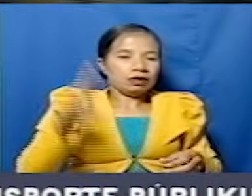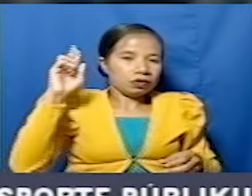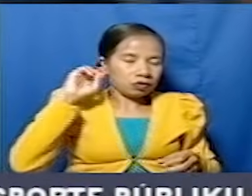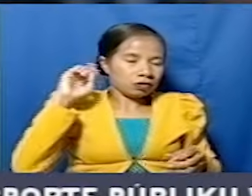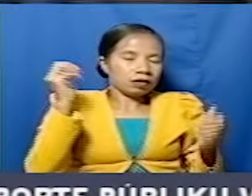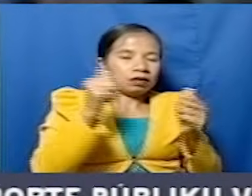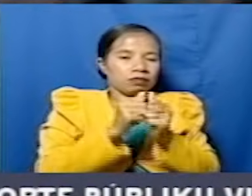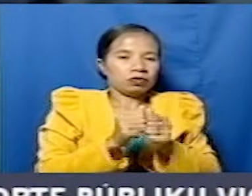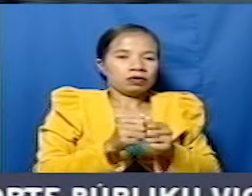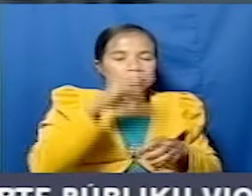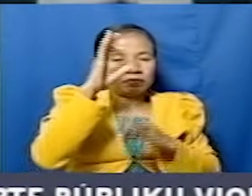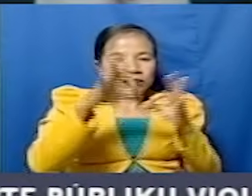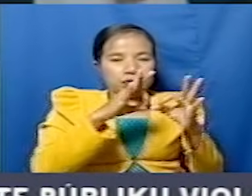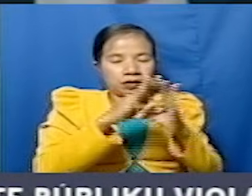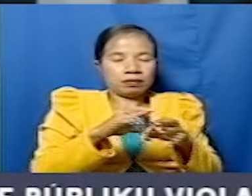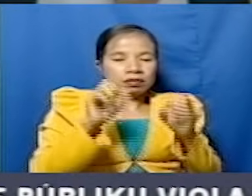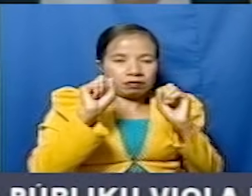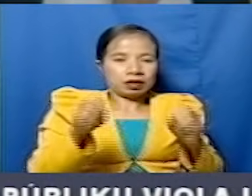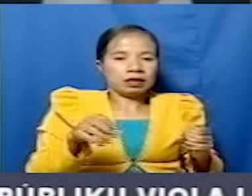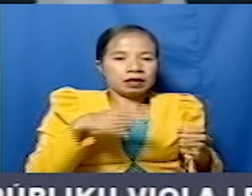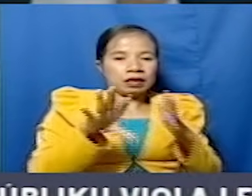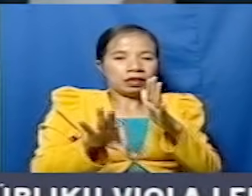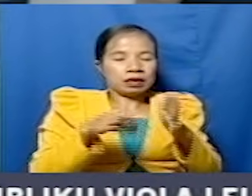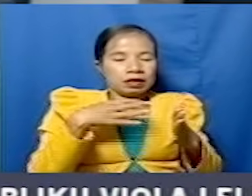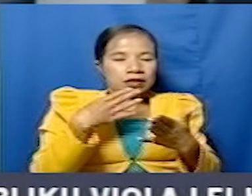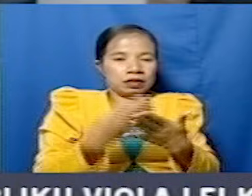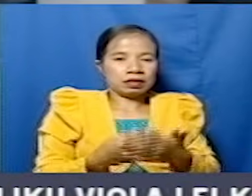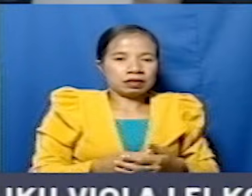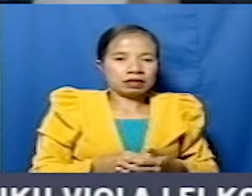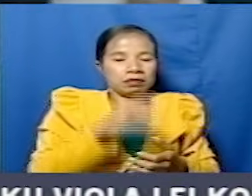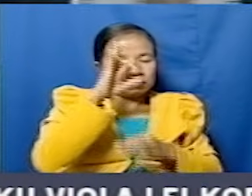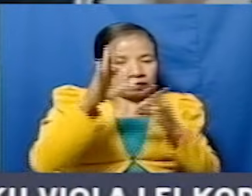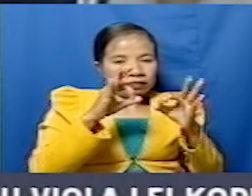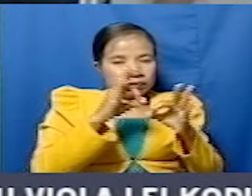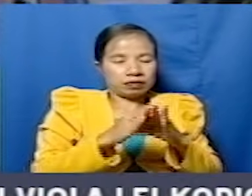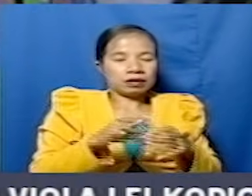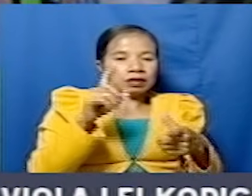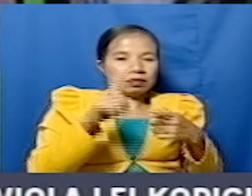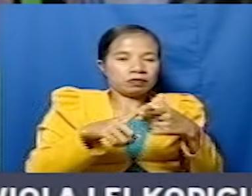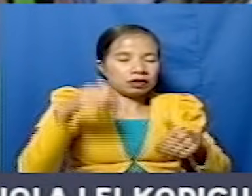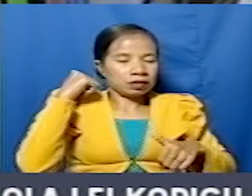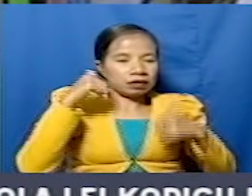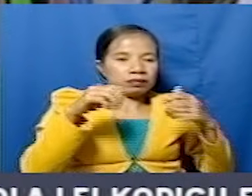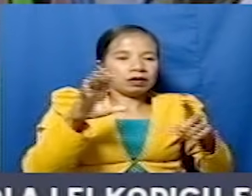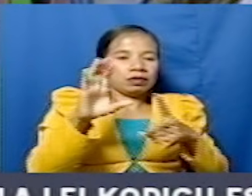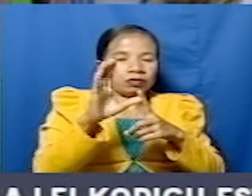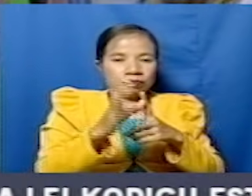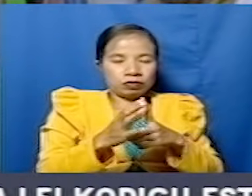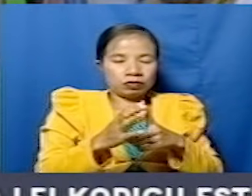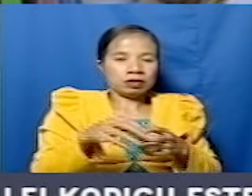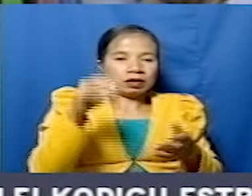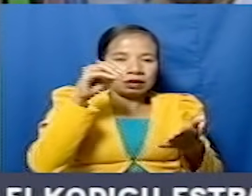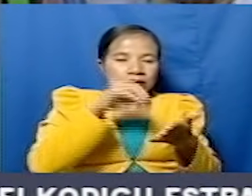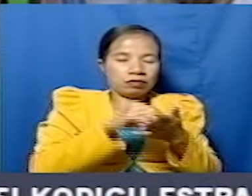malu, fiar malu, neve lehetan sucesso. Ita pode garantir que depois de atividades culturais neve ita mistura mos